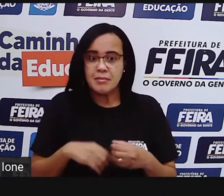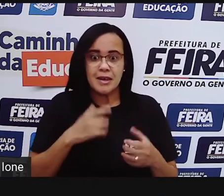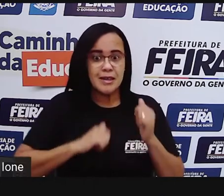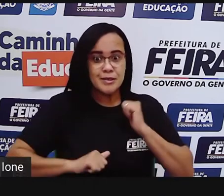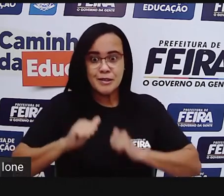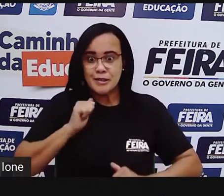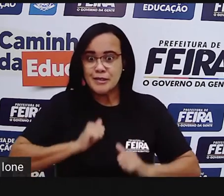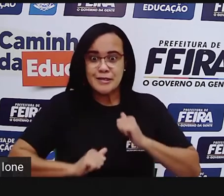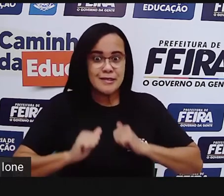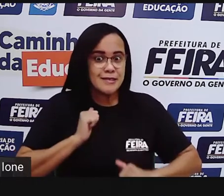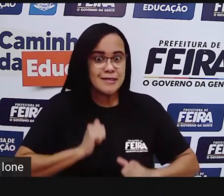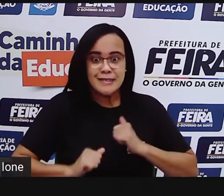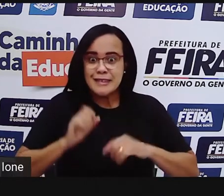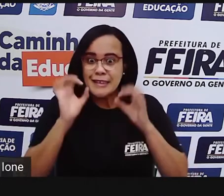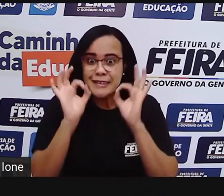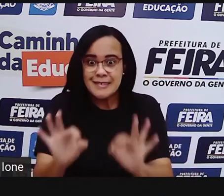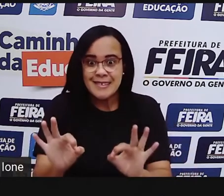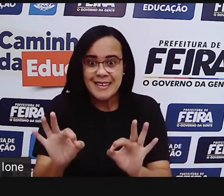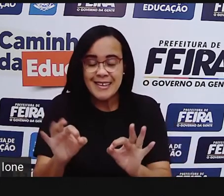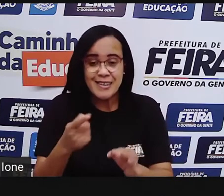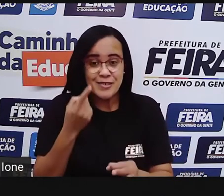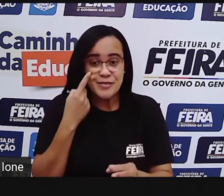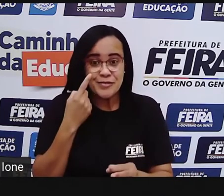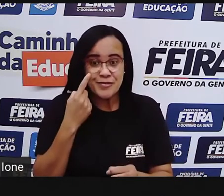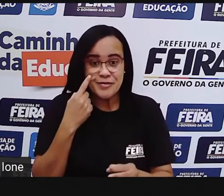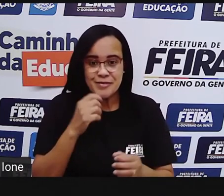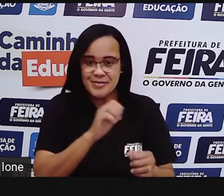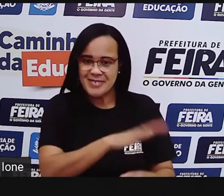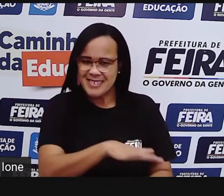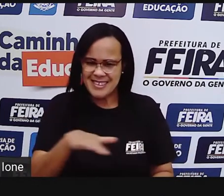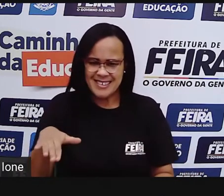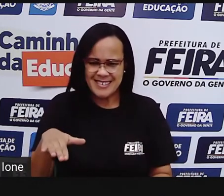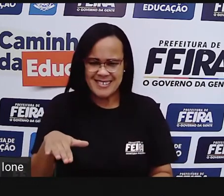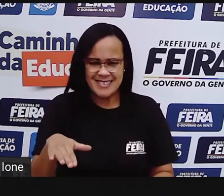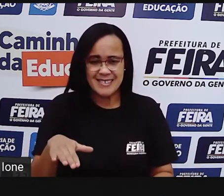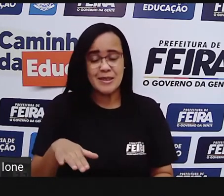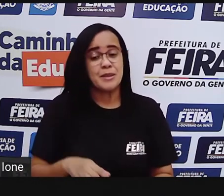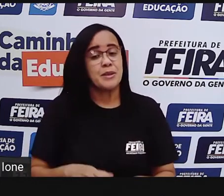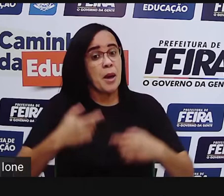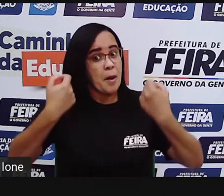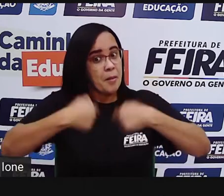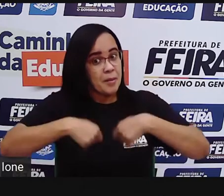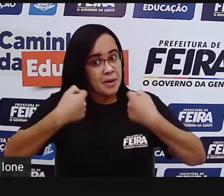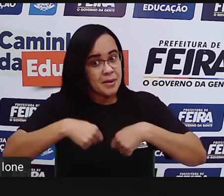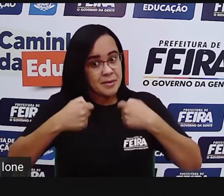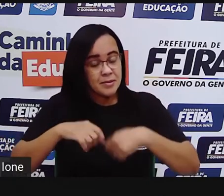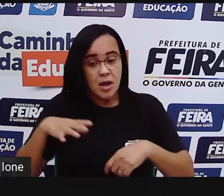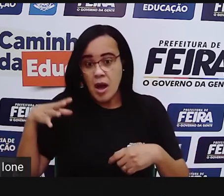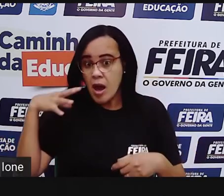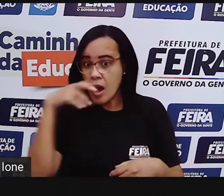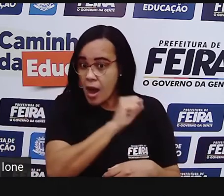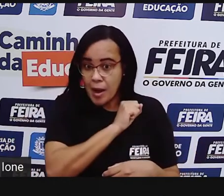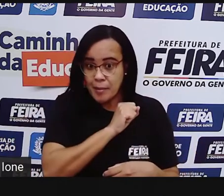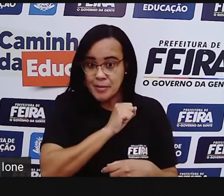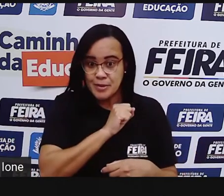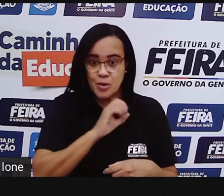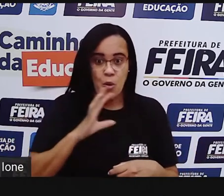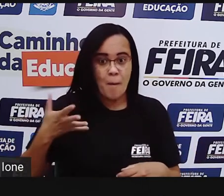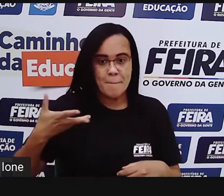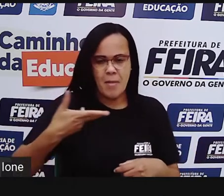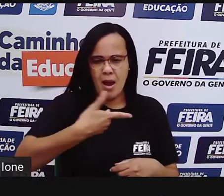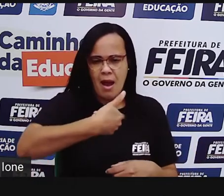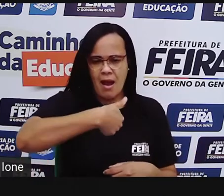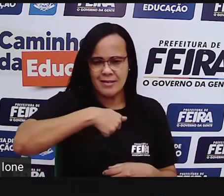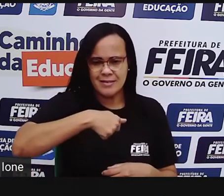certo. Vamos lá, meninada. Precisamos ser muito rápidos e ágeis. Por